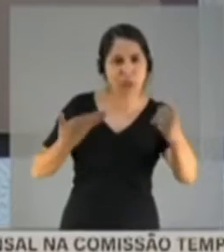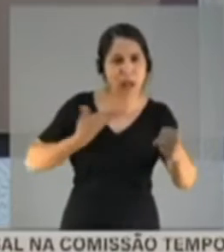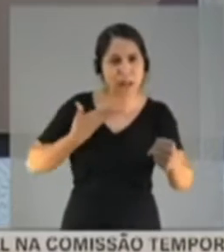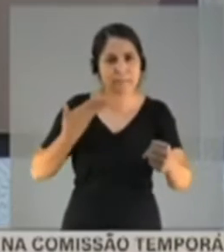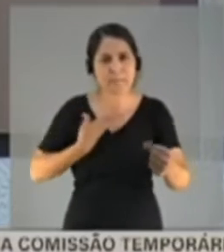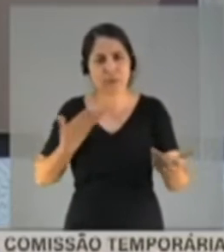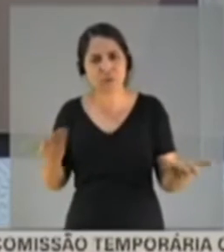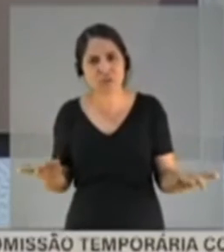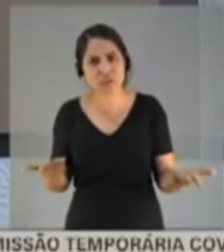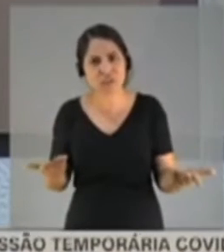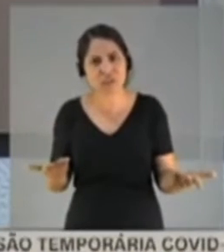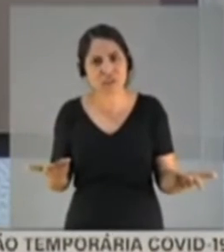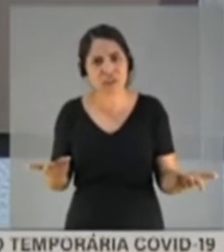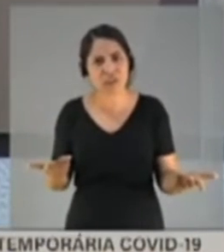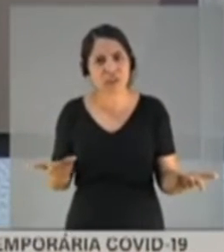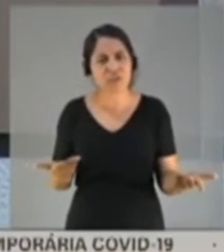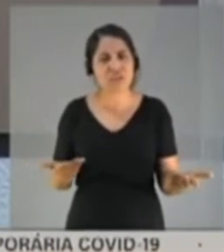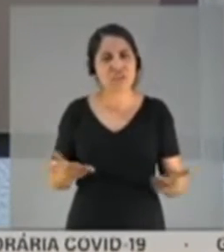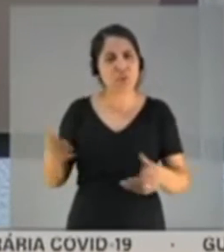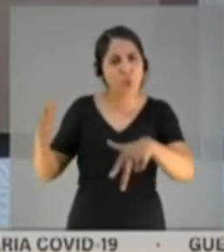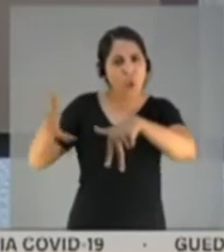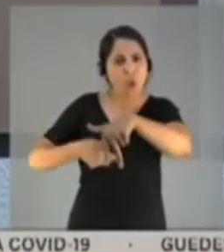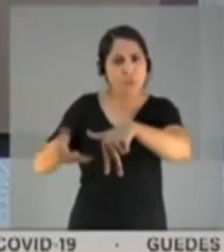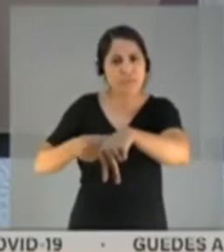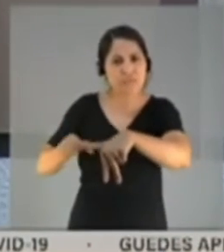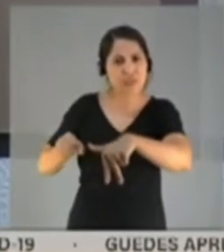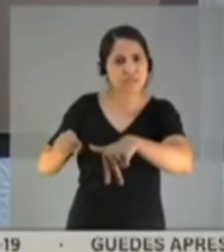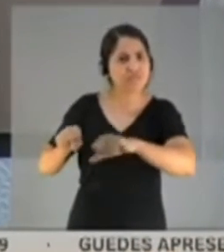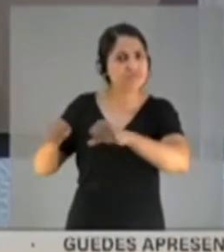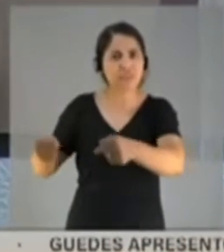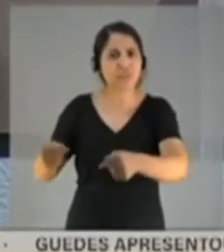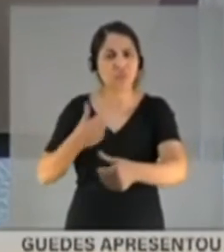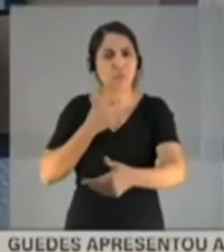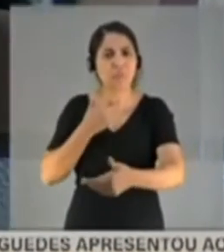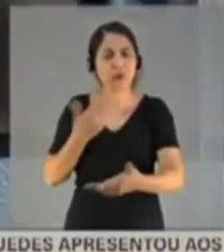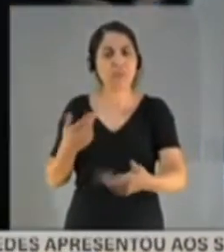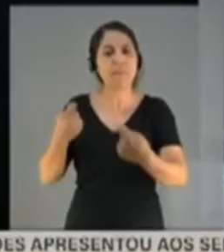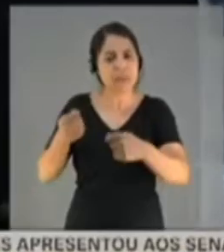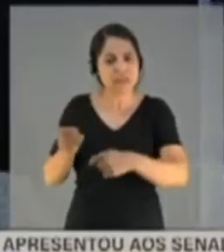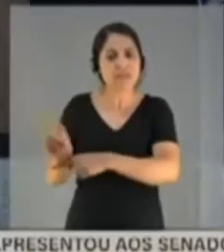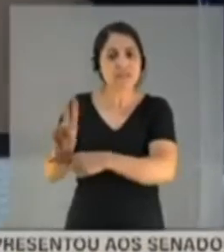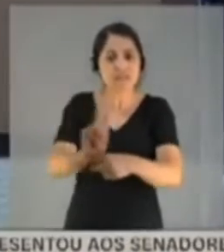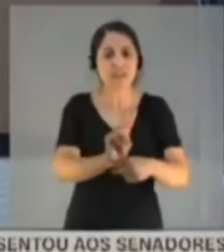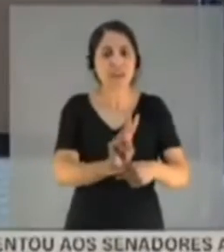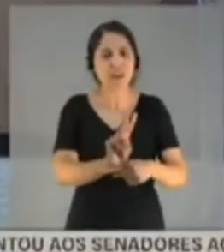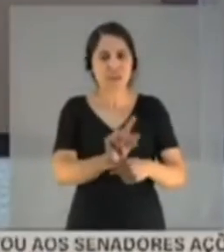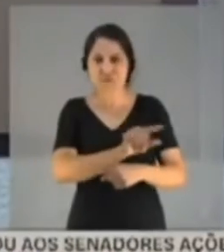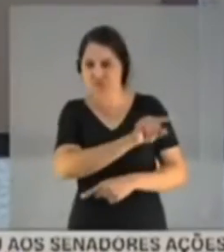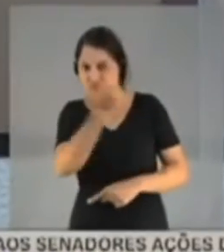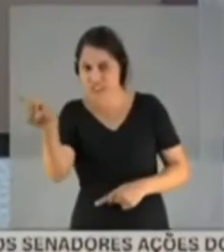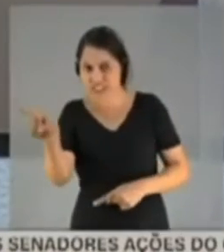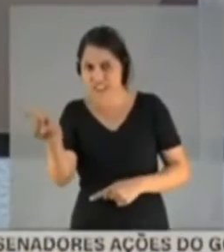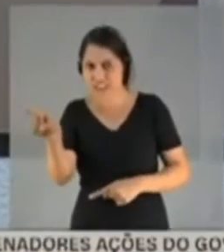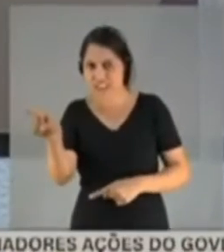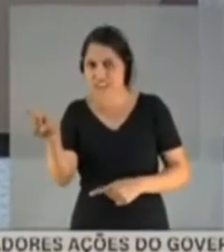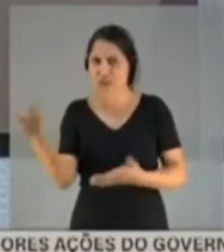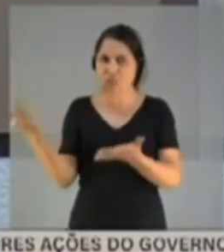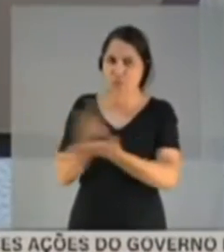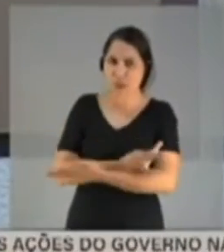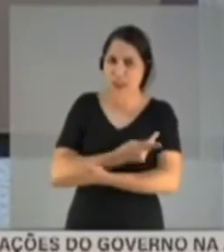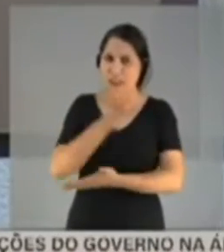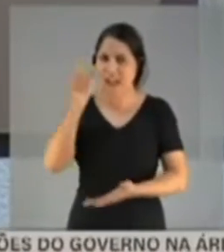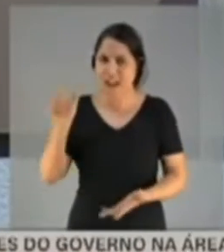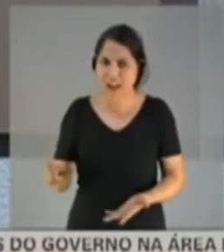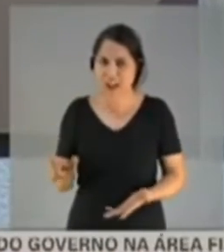combate a um indício de corrupção, e não podemos afirmar, tem que ser investigado. Estão do lado do errado ou do